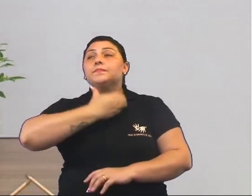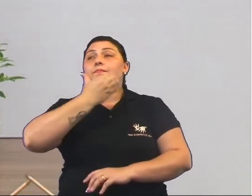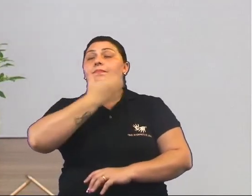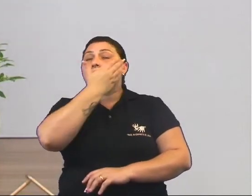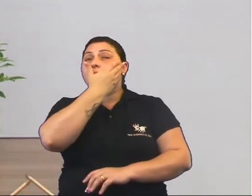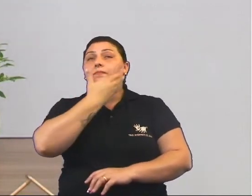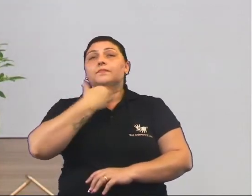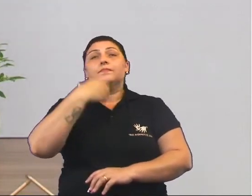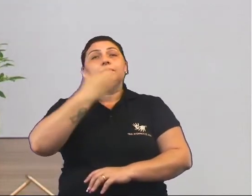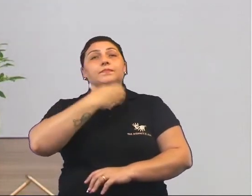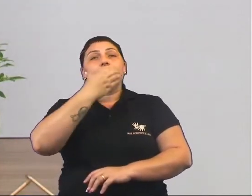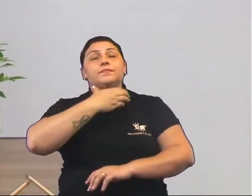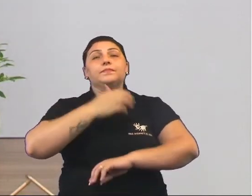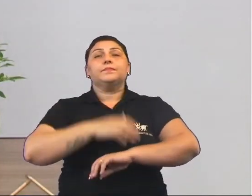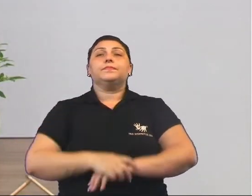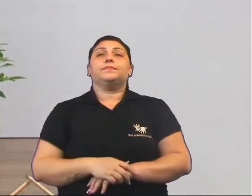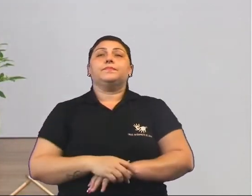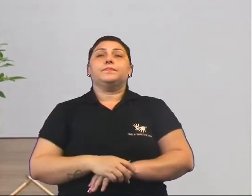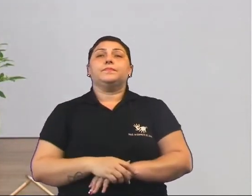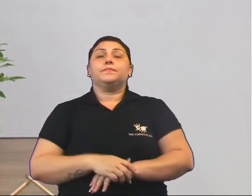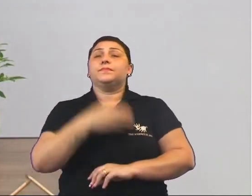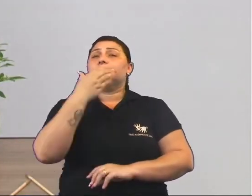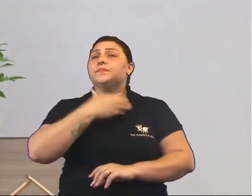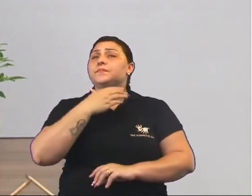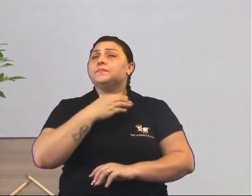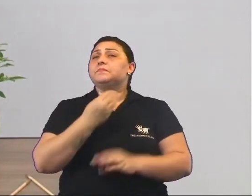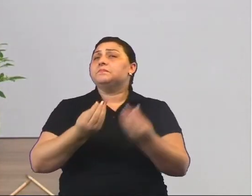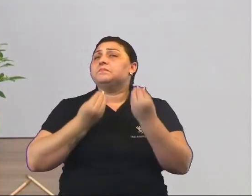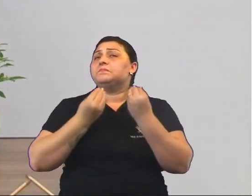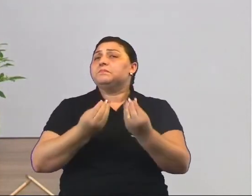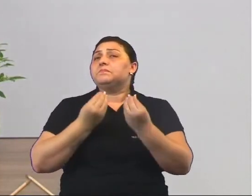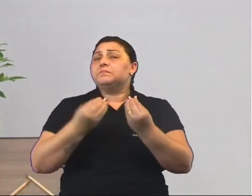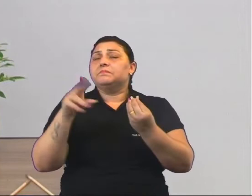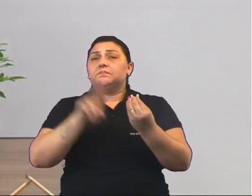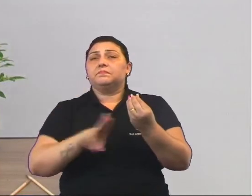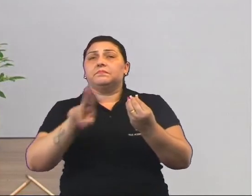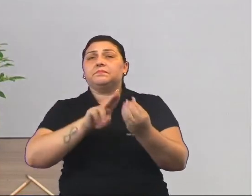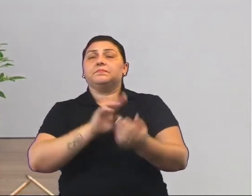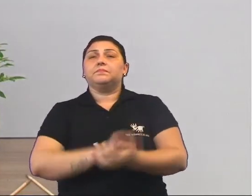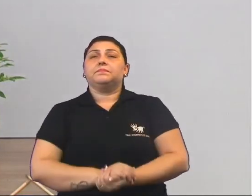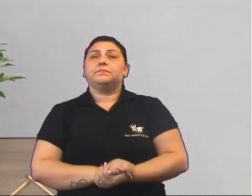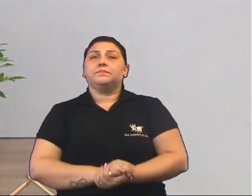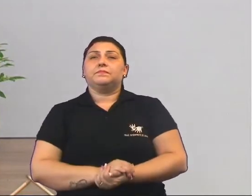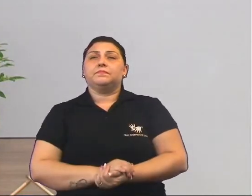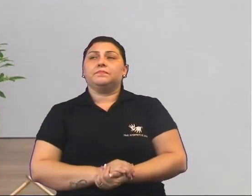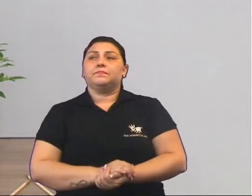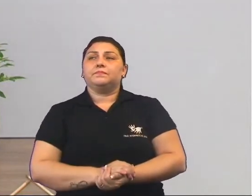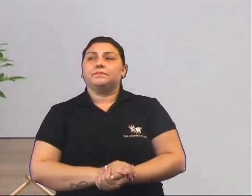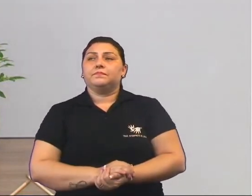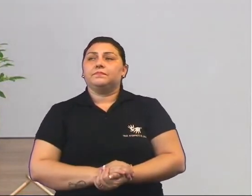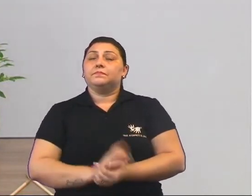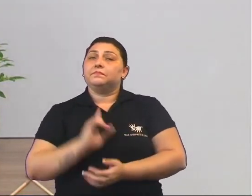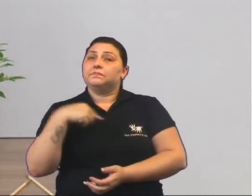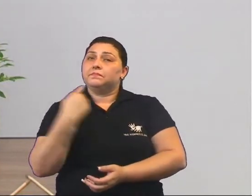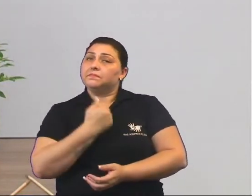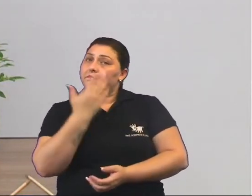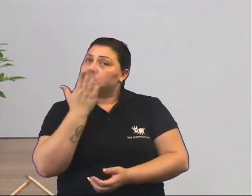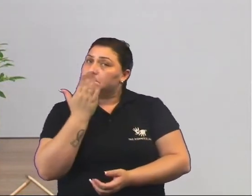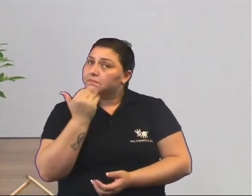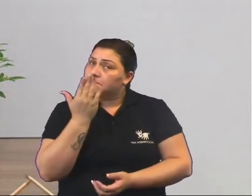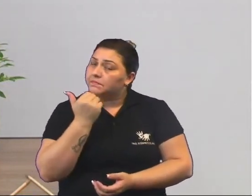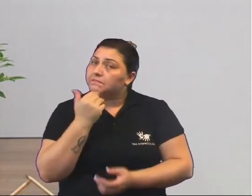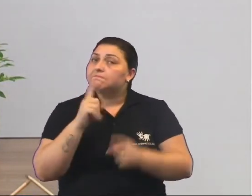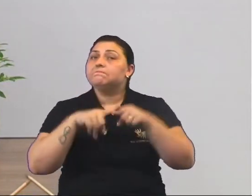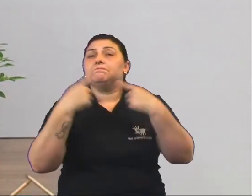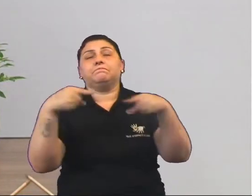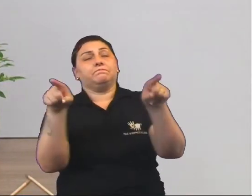a parte do fruto. E o fruto serve para quê? O fruto serve para nós comermos,